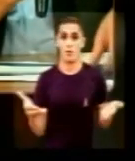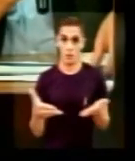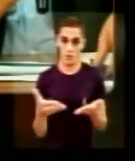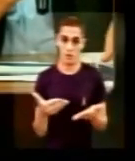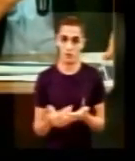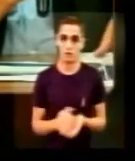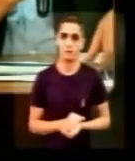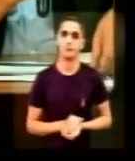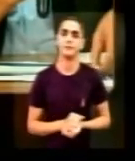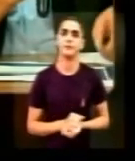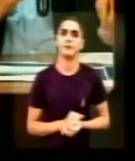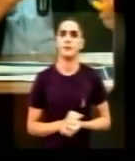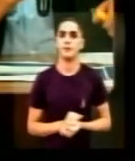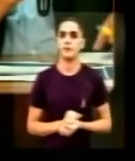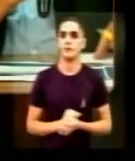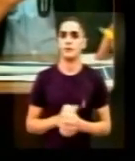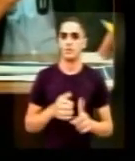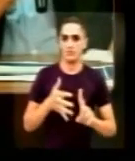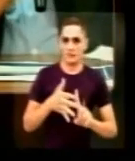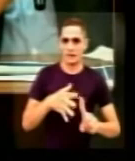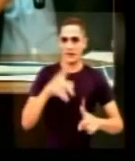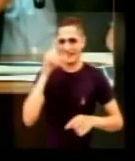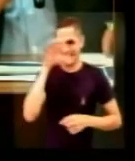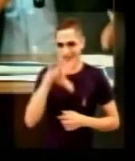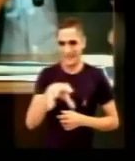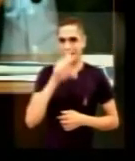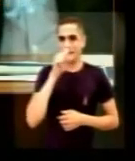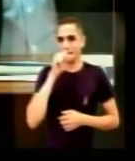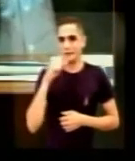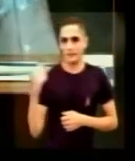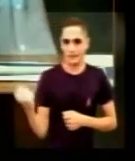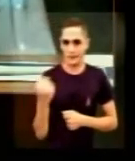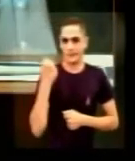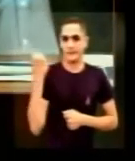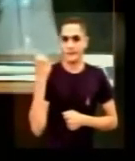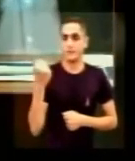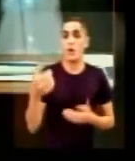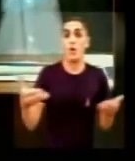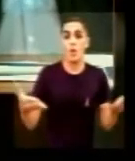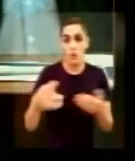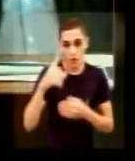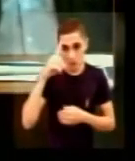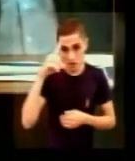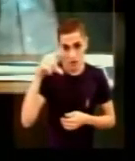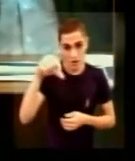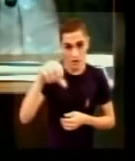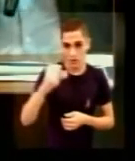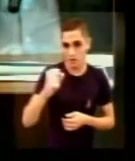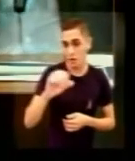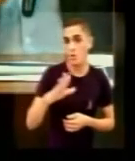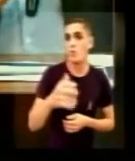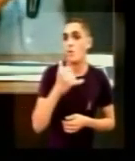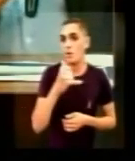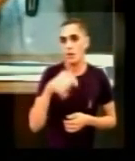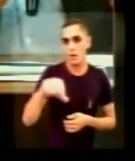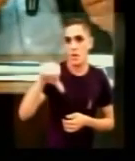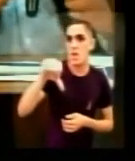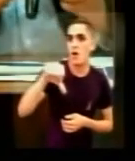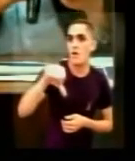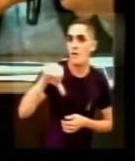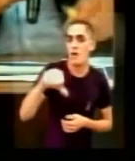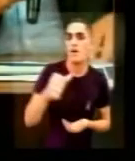Casos de síndrome respiratória aguda grave, hoje, no dia 8, hoje é 9, né? 8,